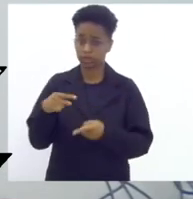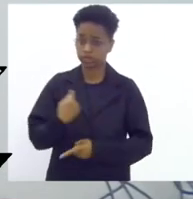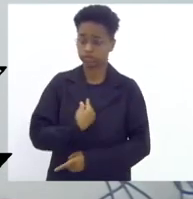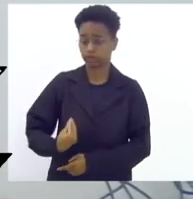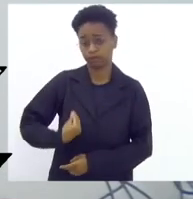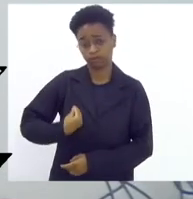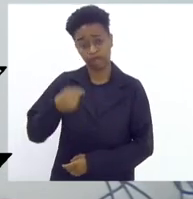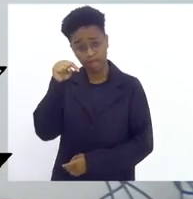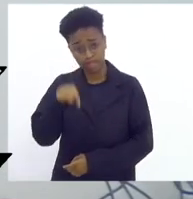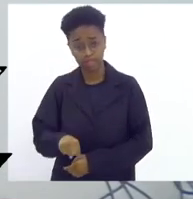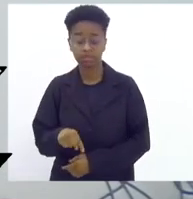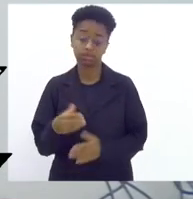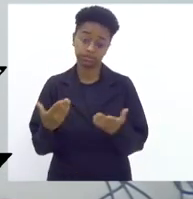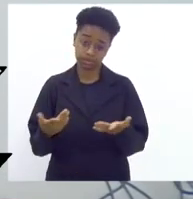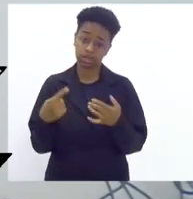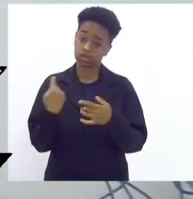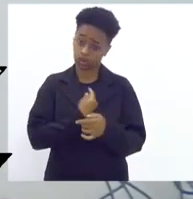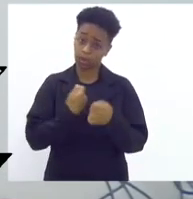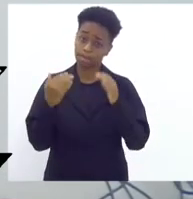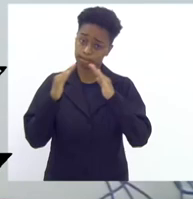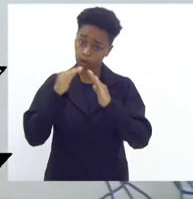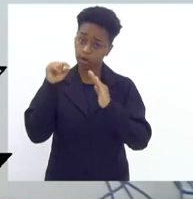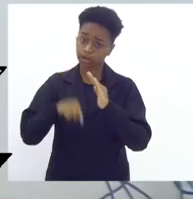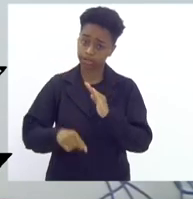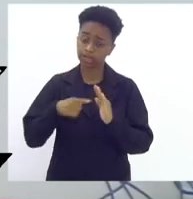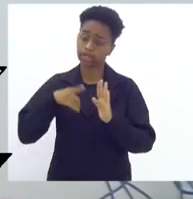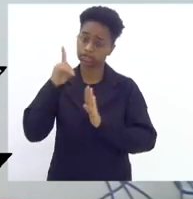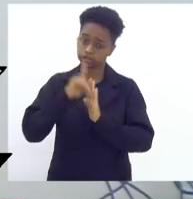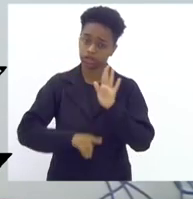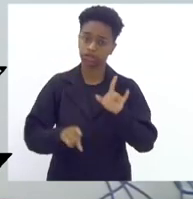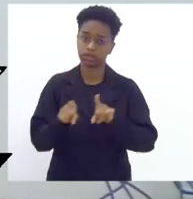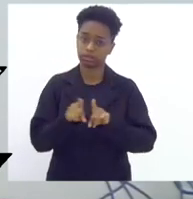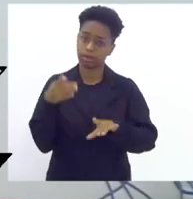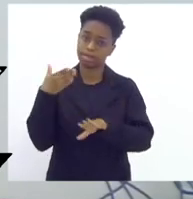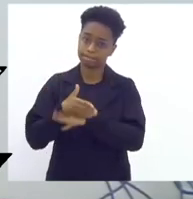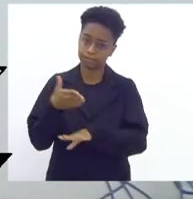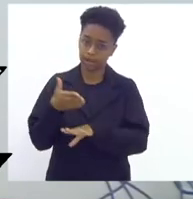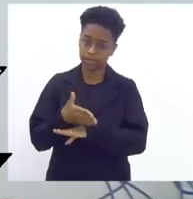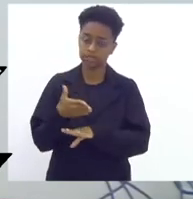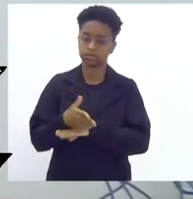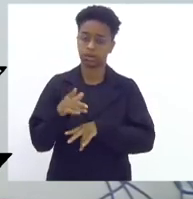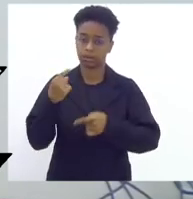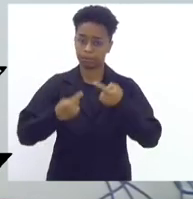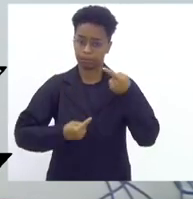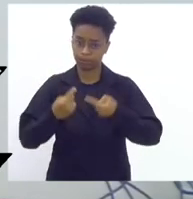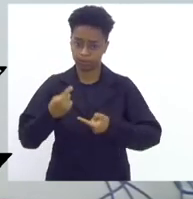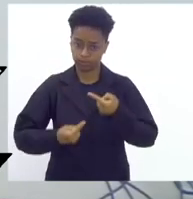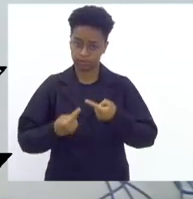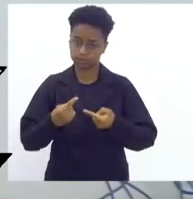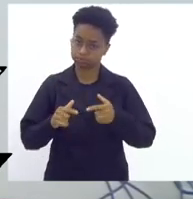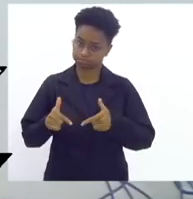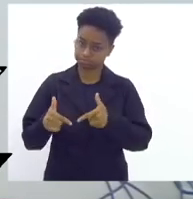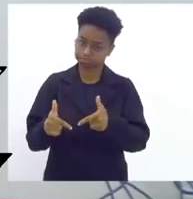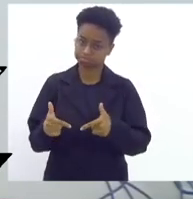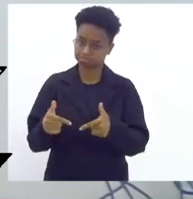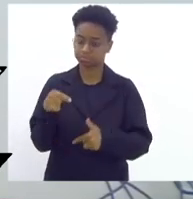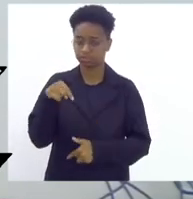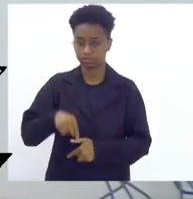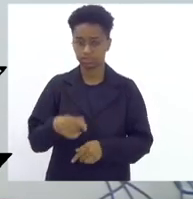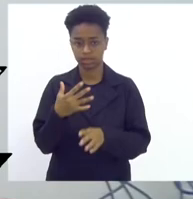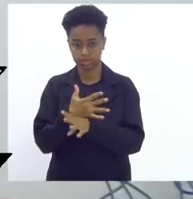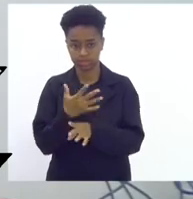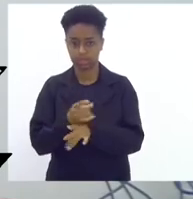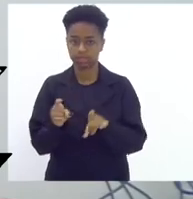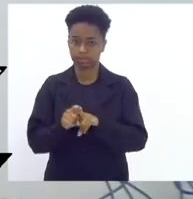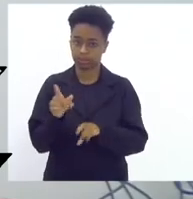e a gente também mora aqui a gente tem esse direito para participar na política ativa da cidade